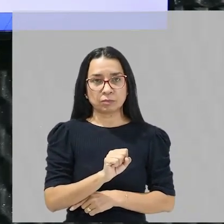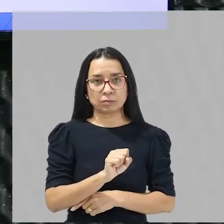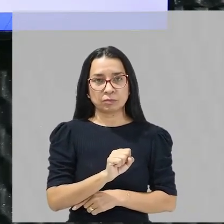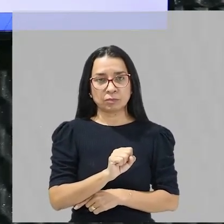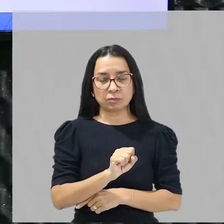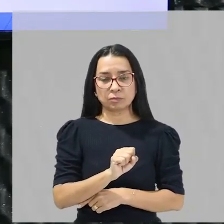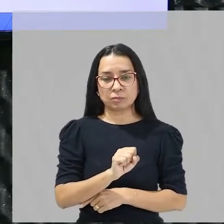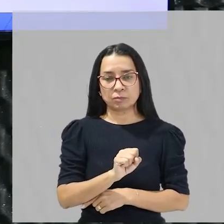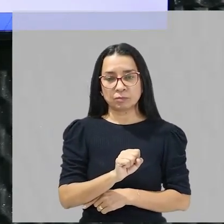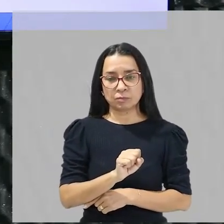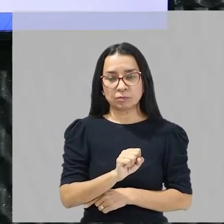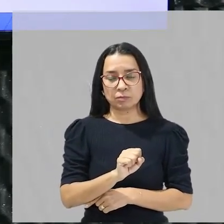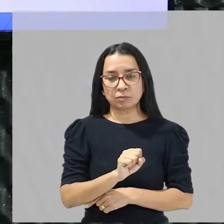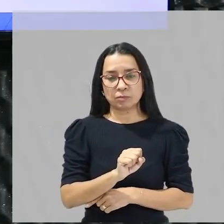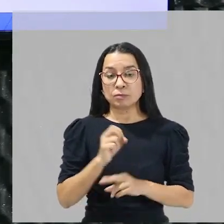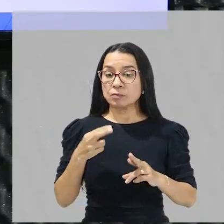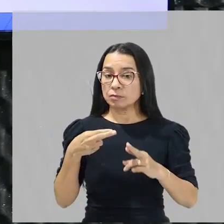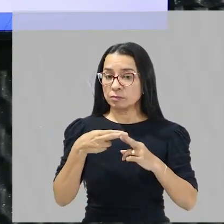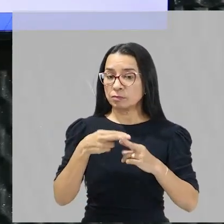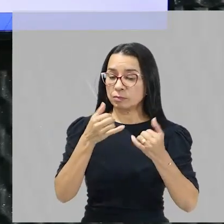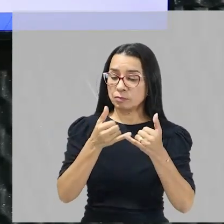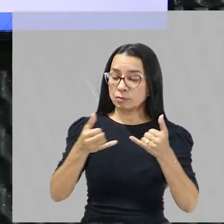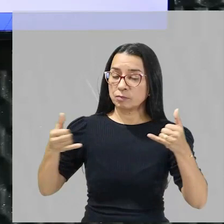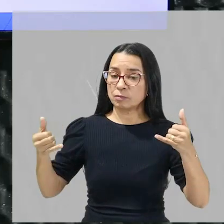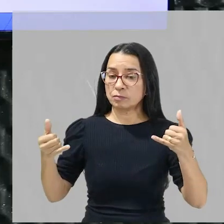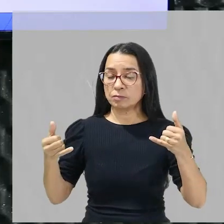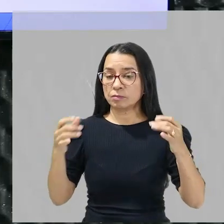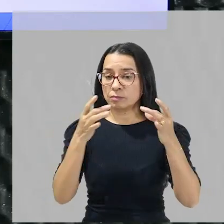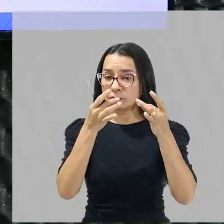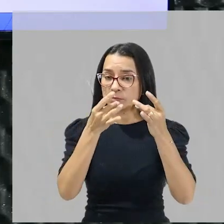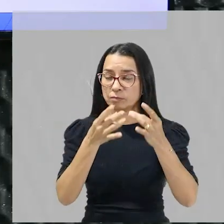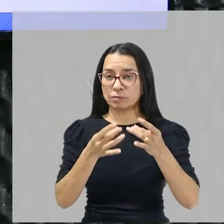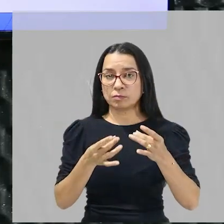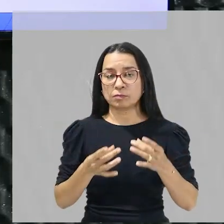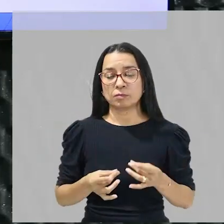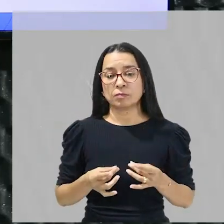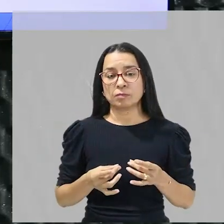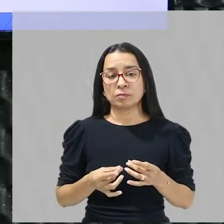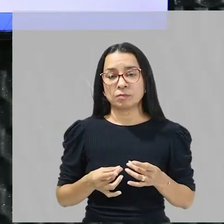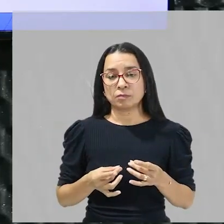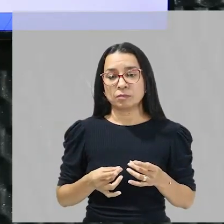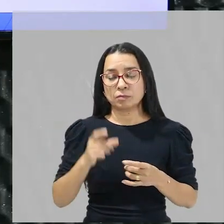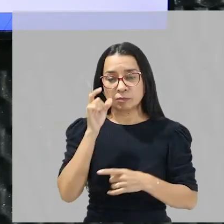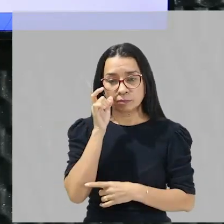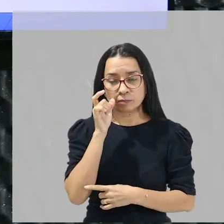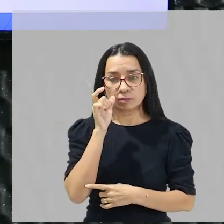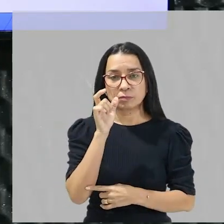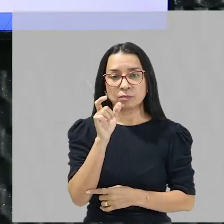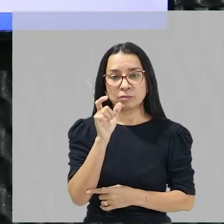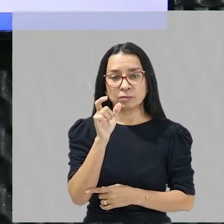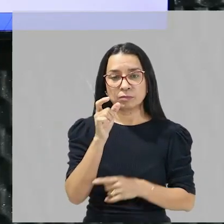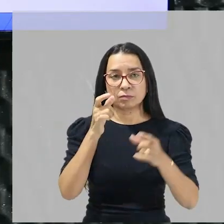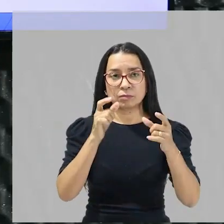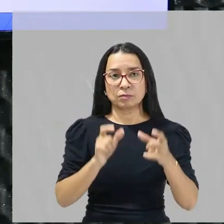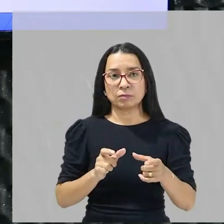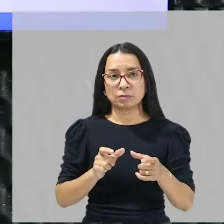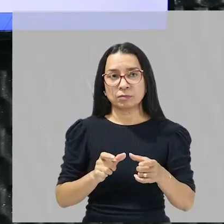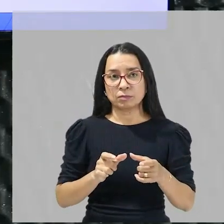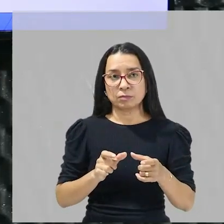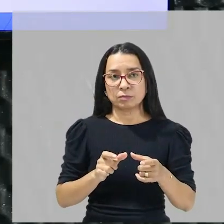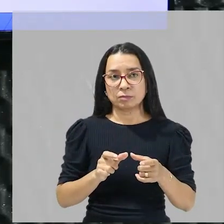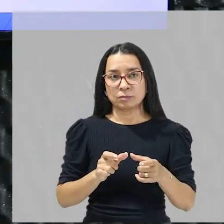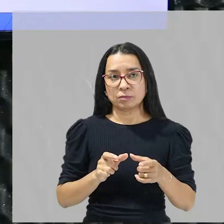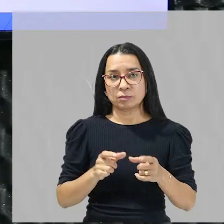a partir dessa linha aqui, tá? E detalhe, nos interessa aonde está